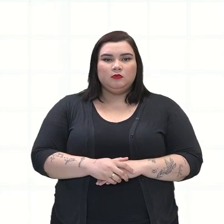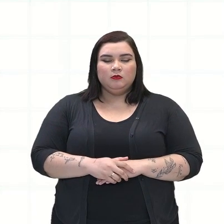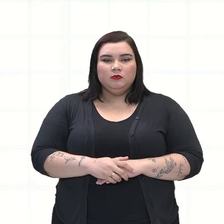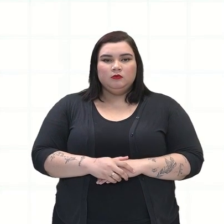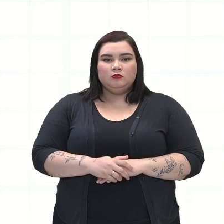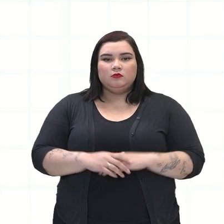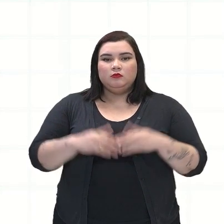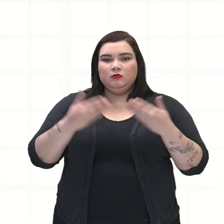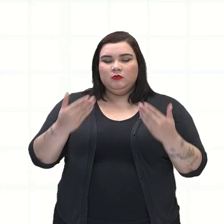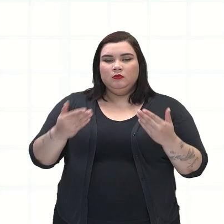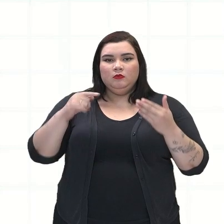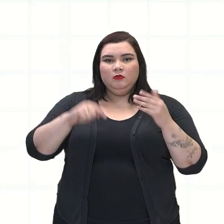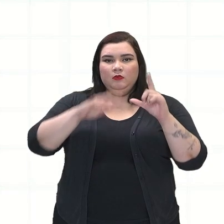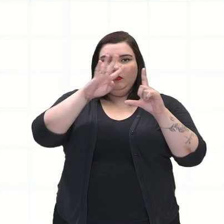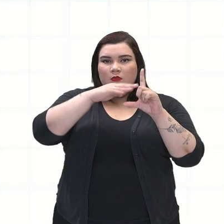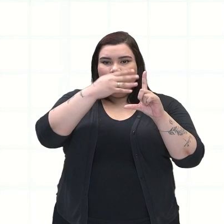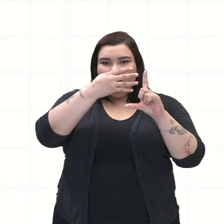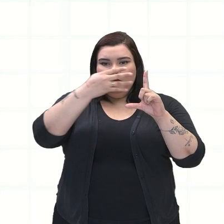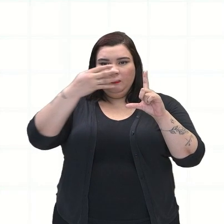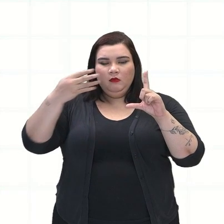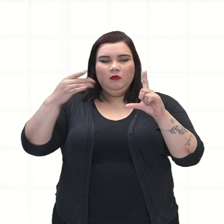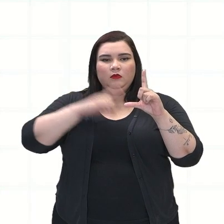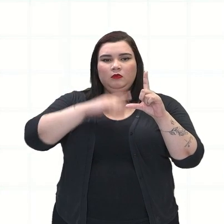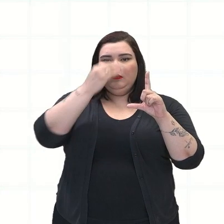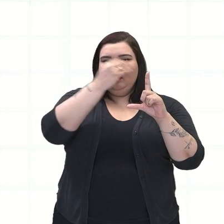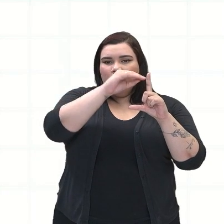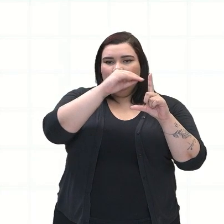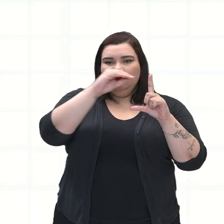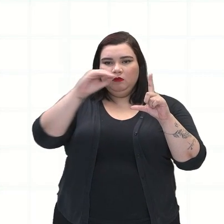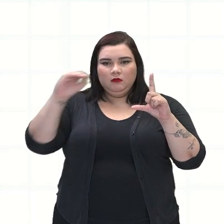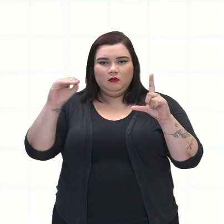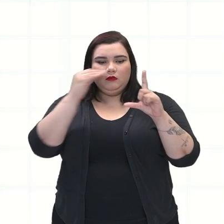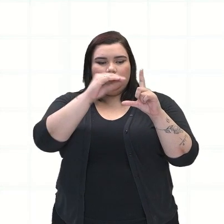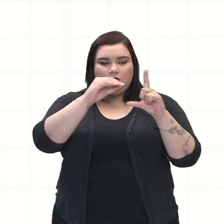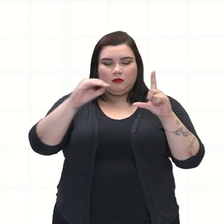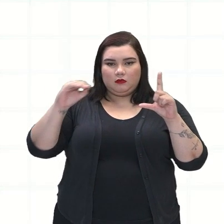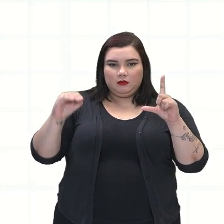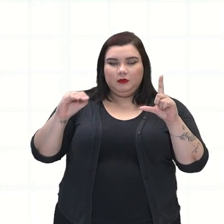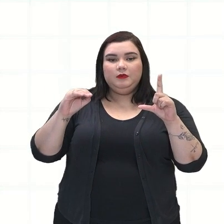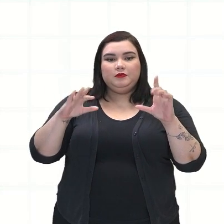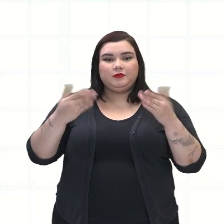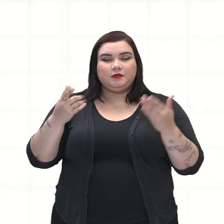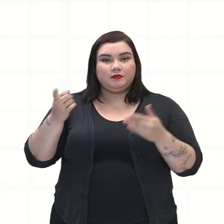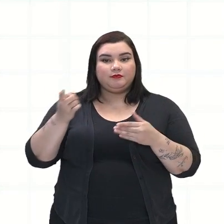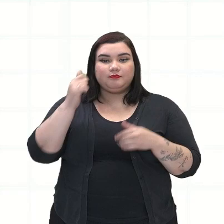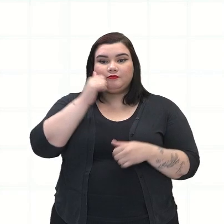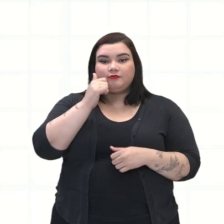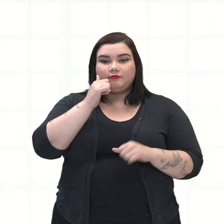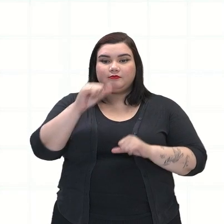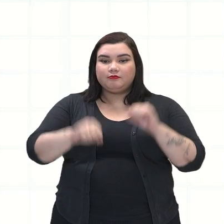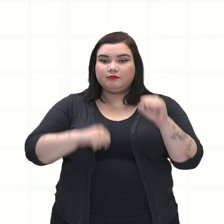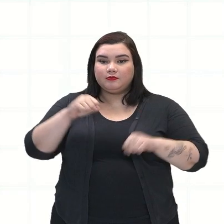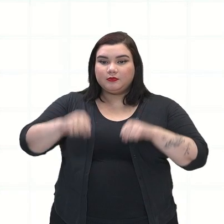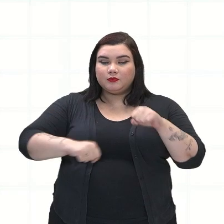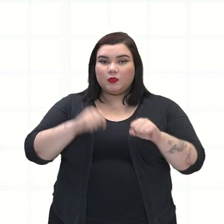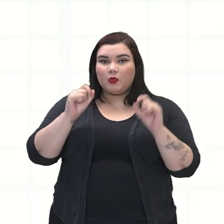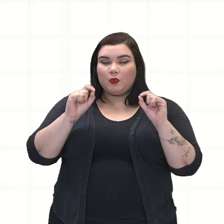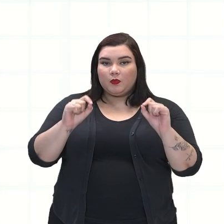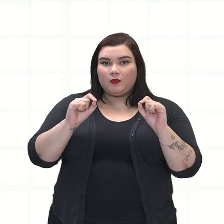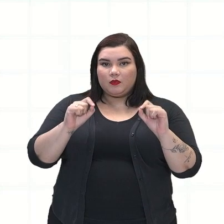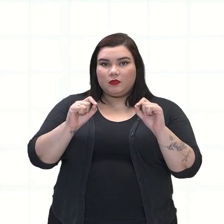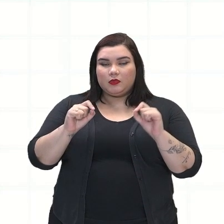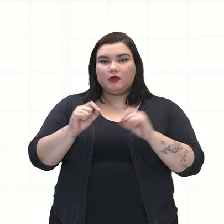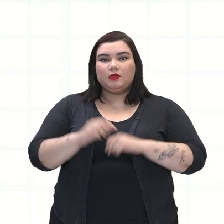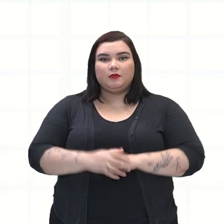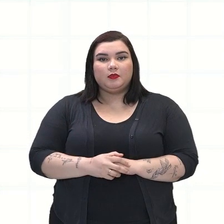tá todo marcado aí, né? Quer dizer que ela anda de bicicleta com que frequência?